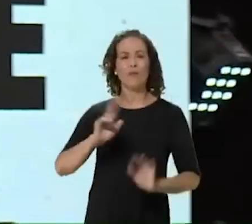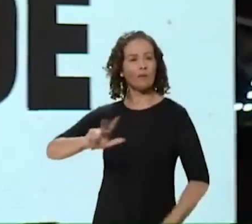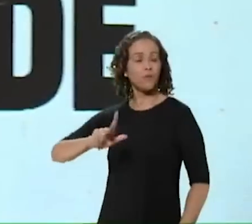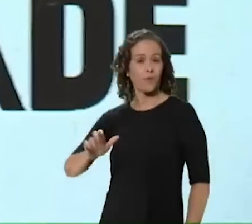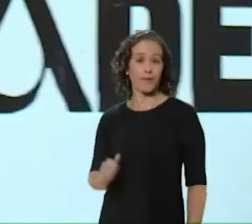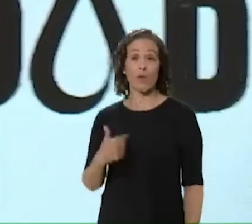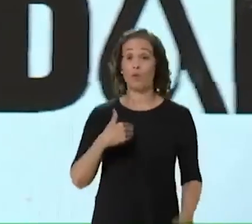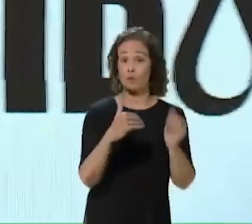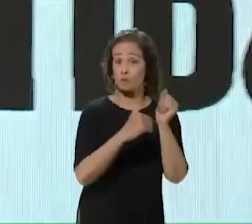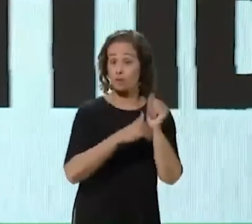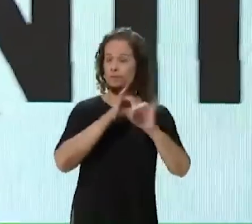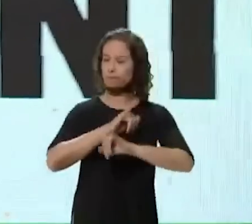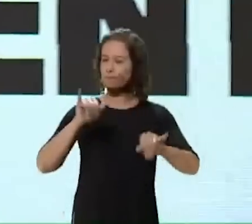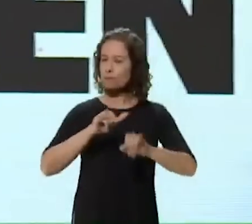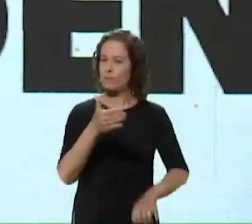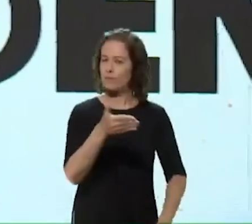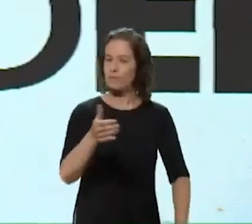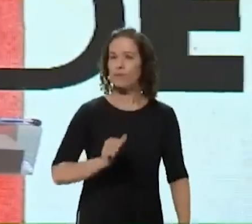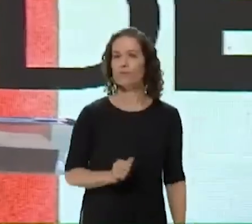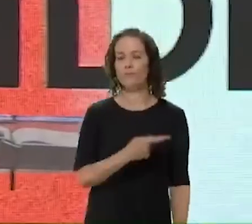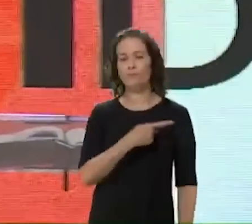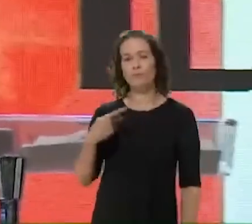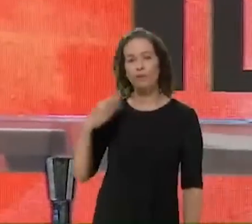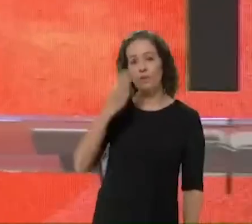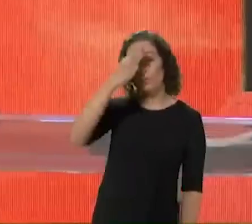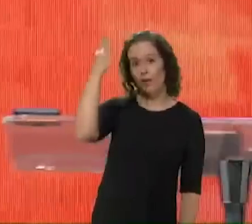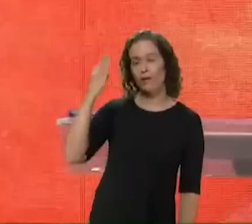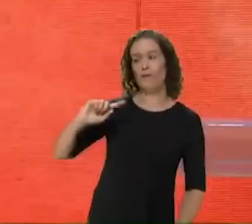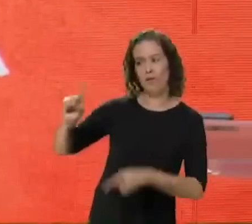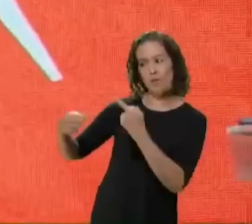isso aqui não, mas eu vou falar. Pastor Márcio, depois a gente conversa.